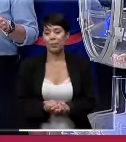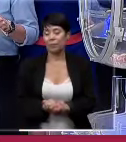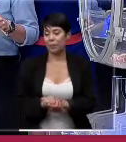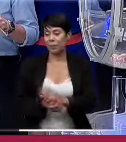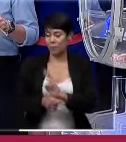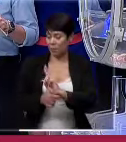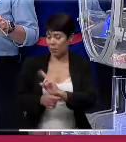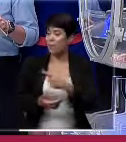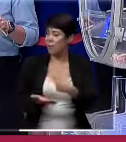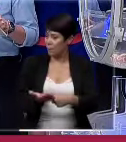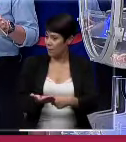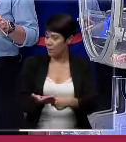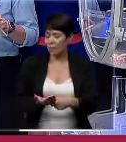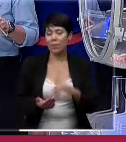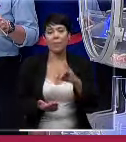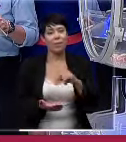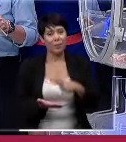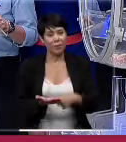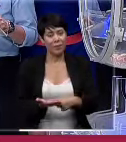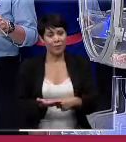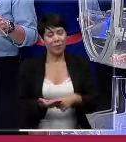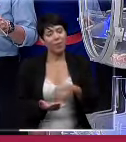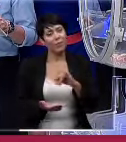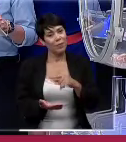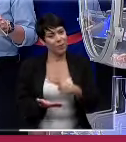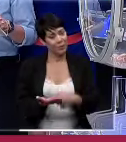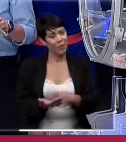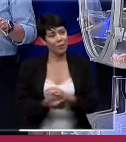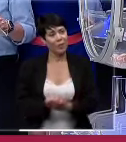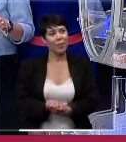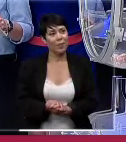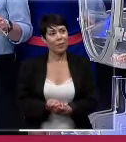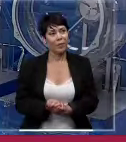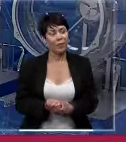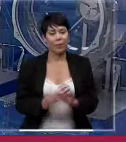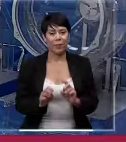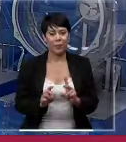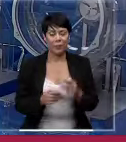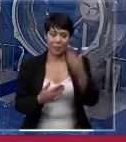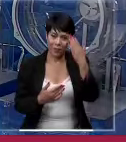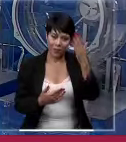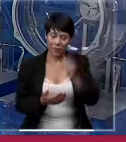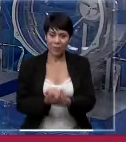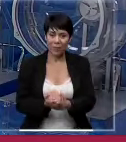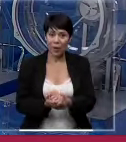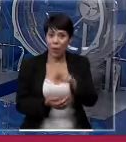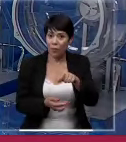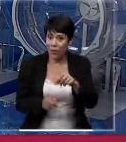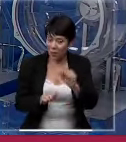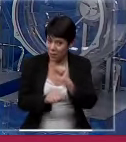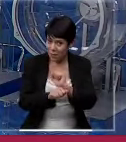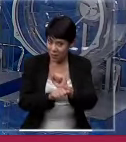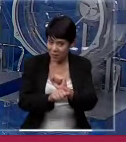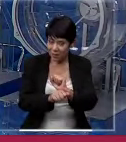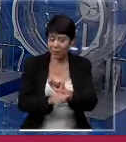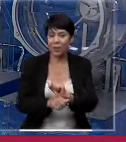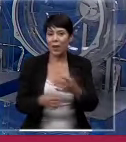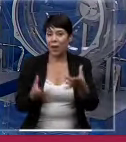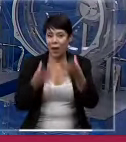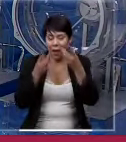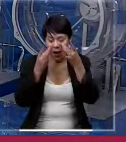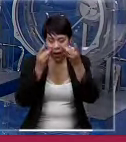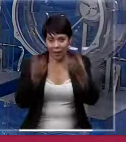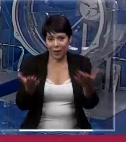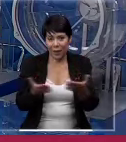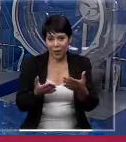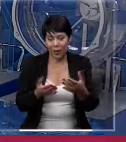Confirmam, senhoras auditoras? Sim, confirmo. Sim, confirmo. Obrigado. Era o que você esperava? Fique atenta, fique